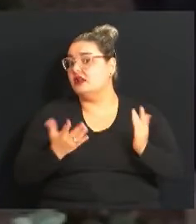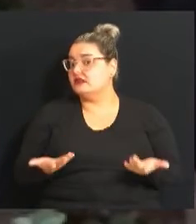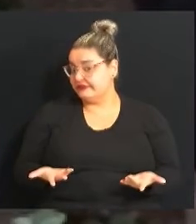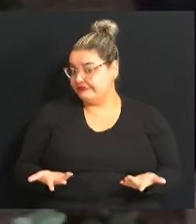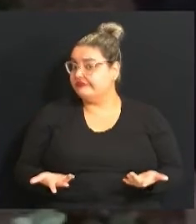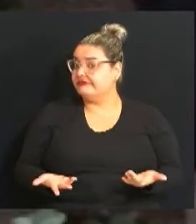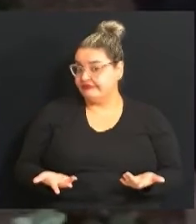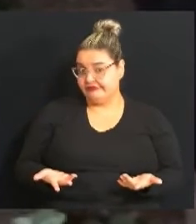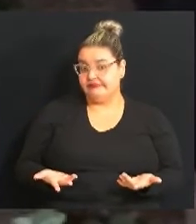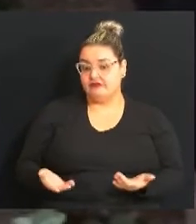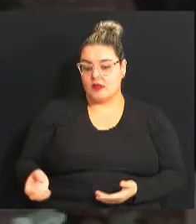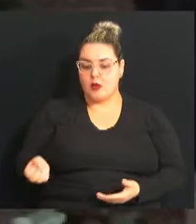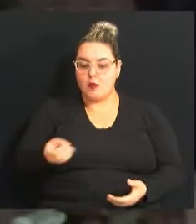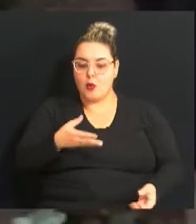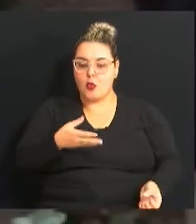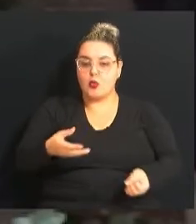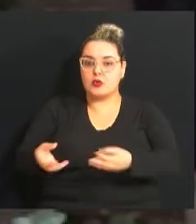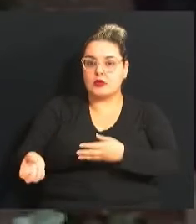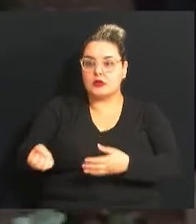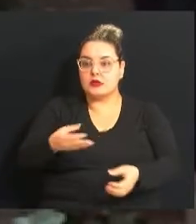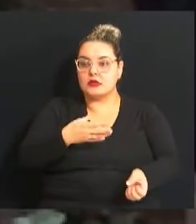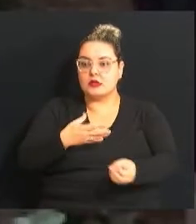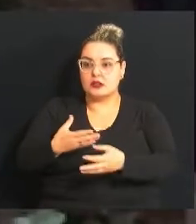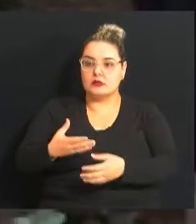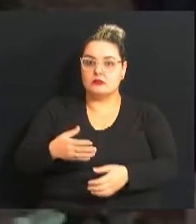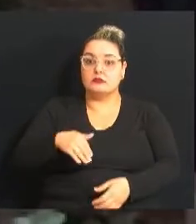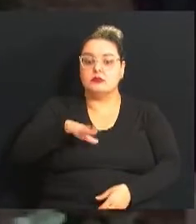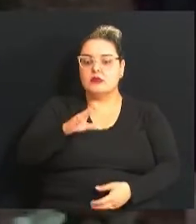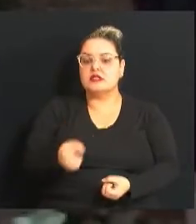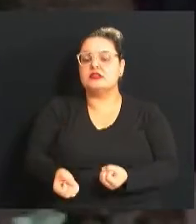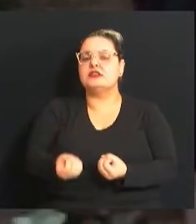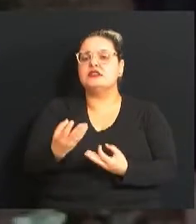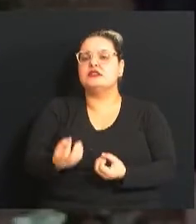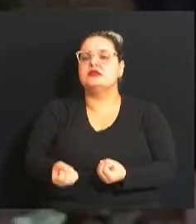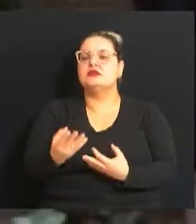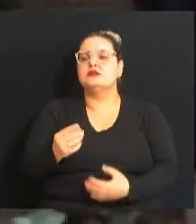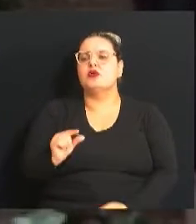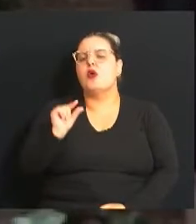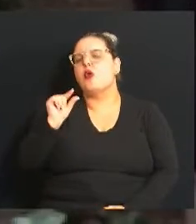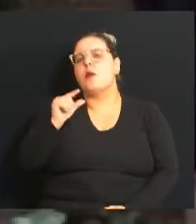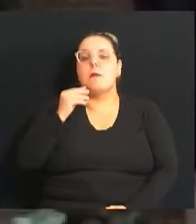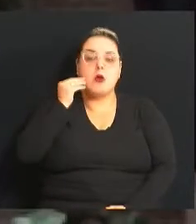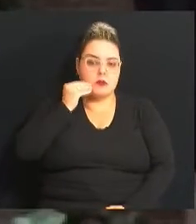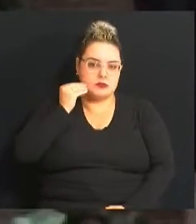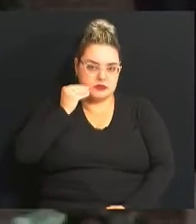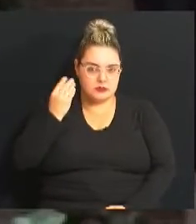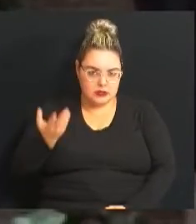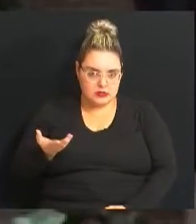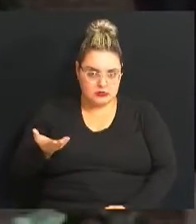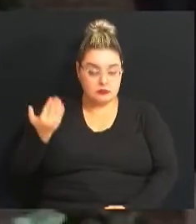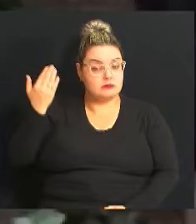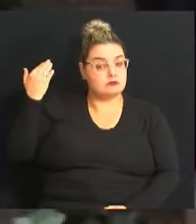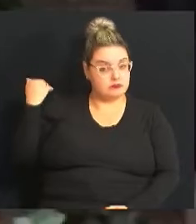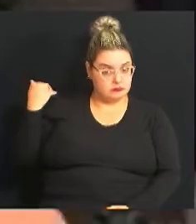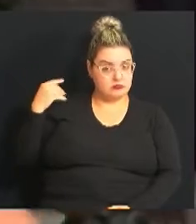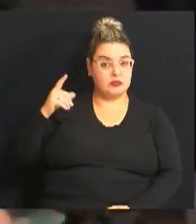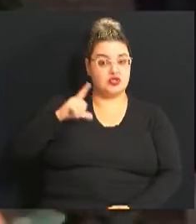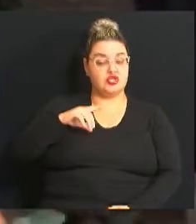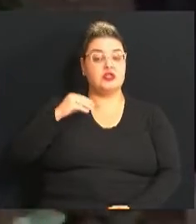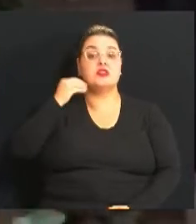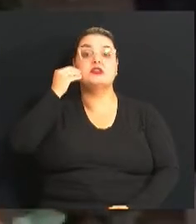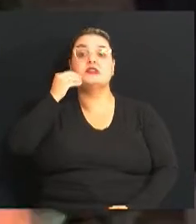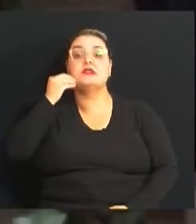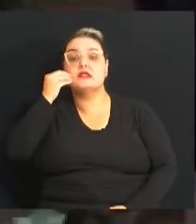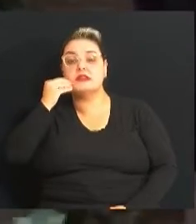a modernidade tem muita informação e pouca experiência. Antigamente, a gente tinha muita